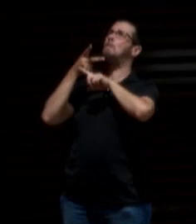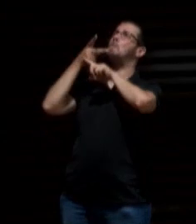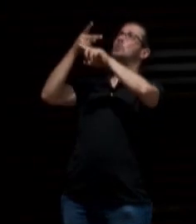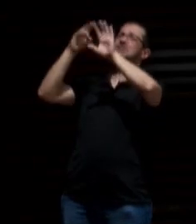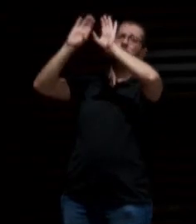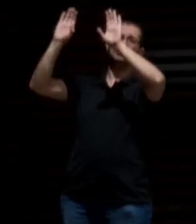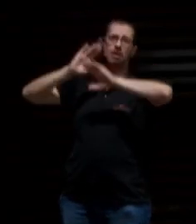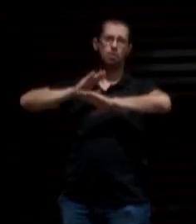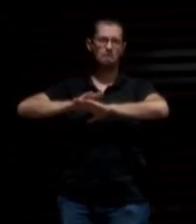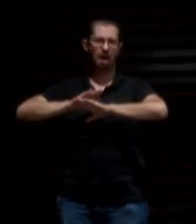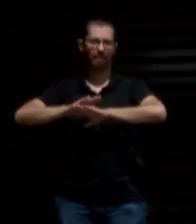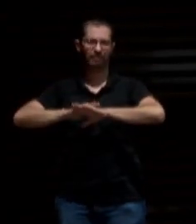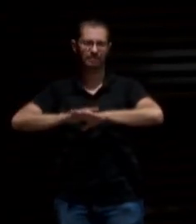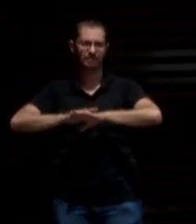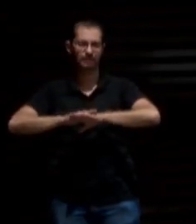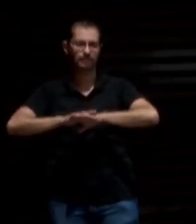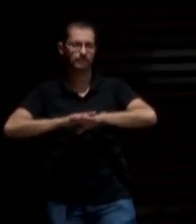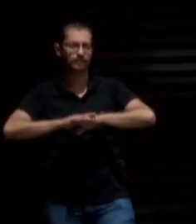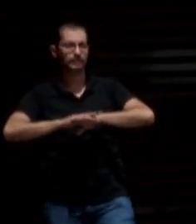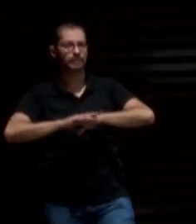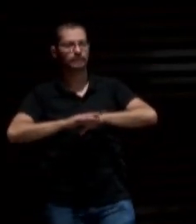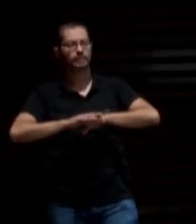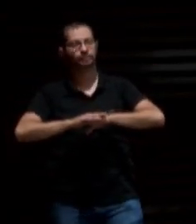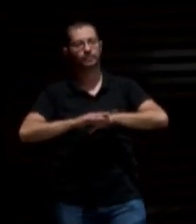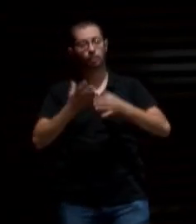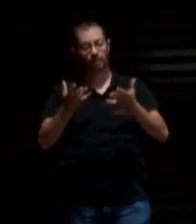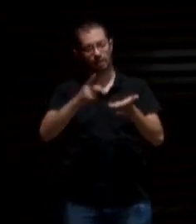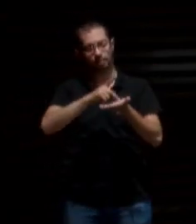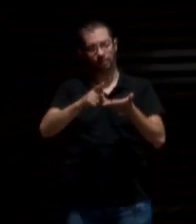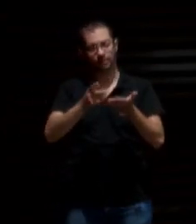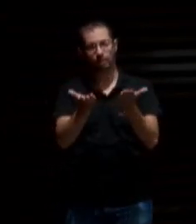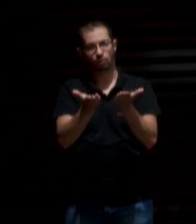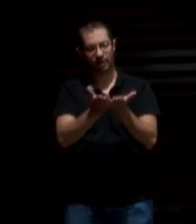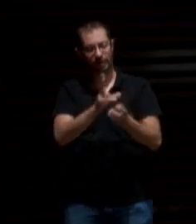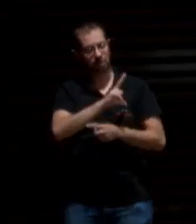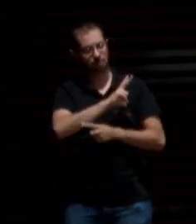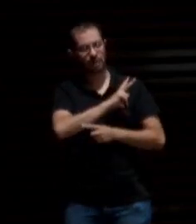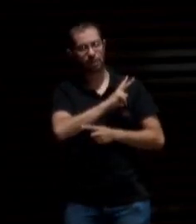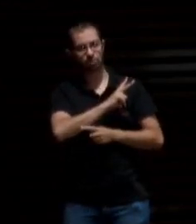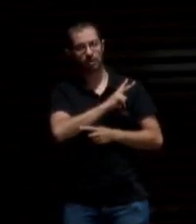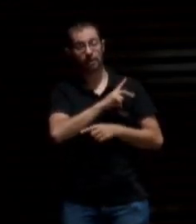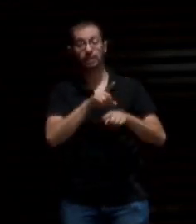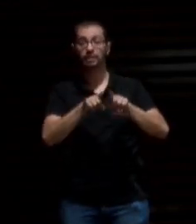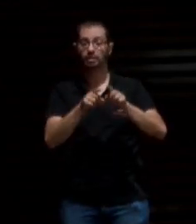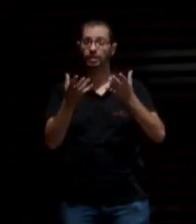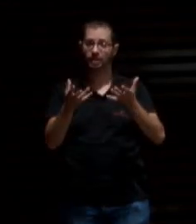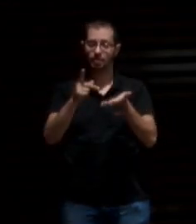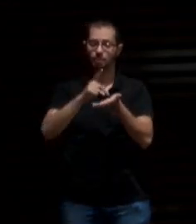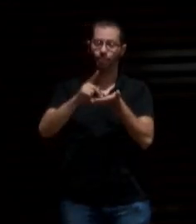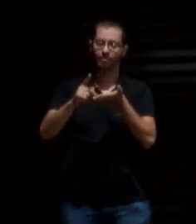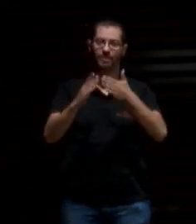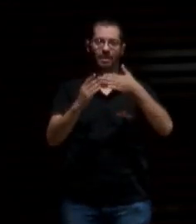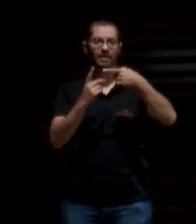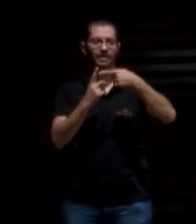ele pretende purificar o crente individualmente, e ele pretende também purificar a igreja corporativamente. Porque